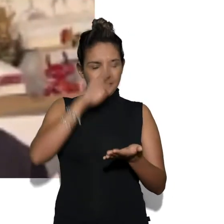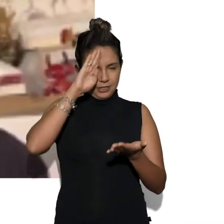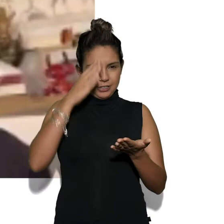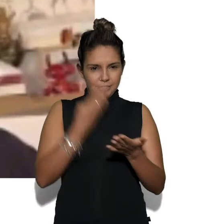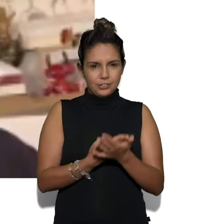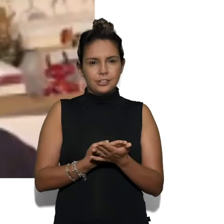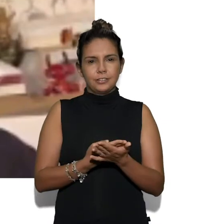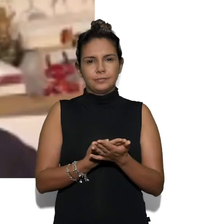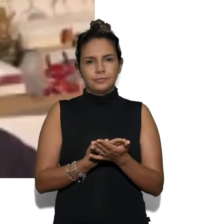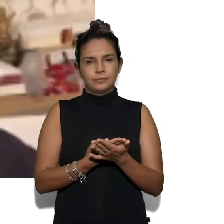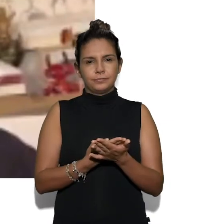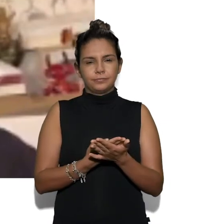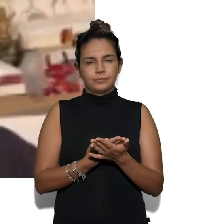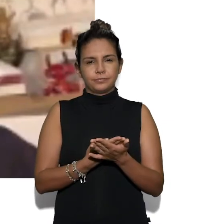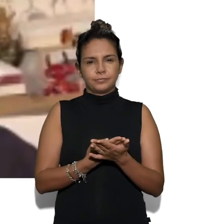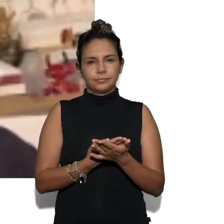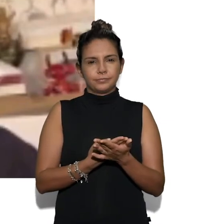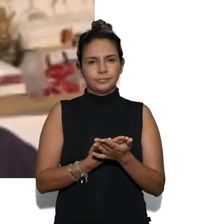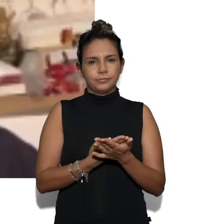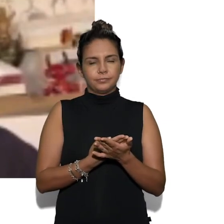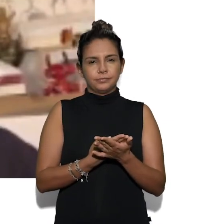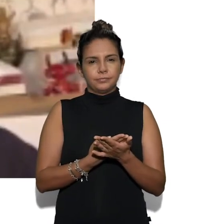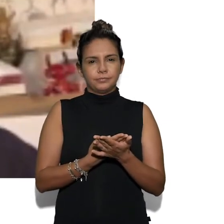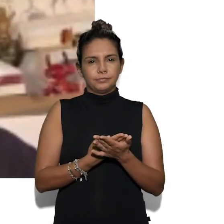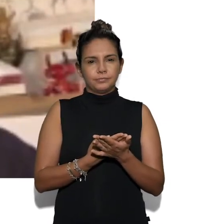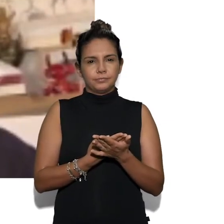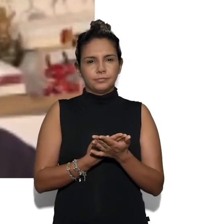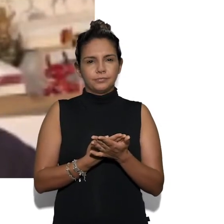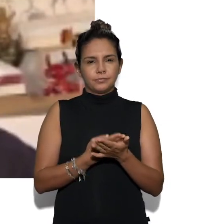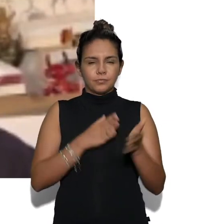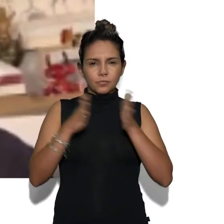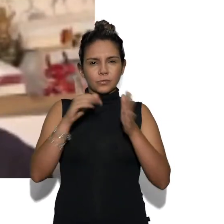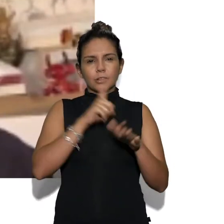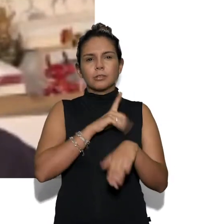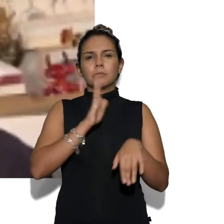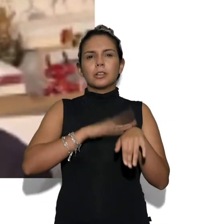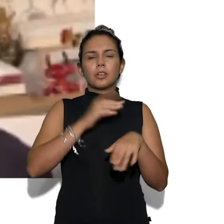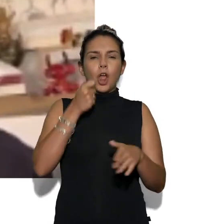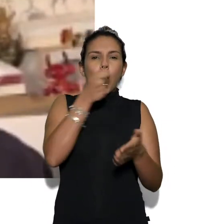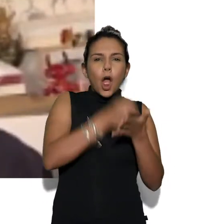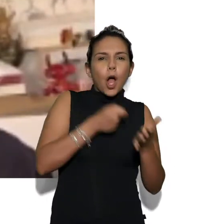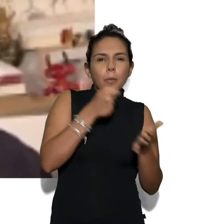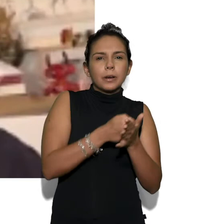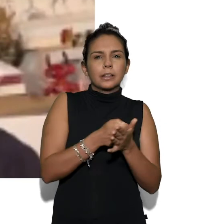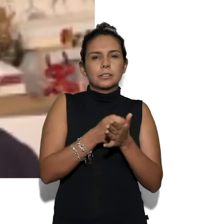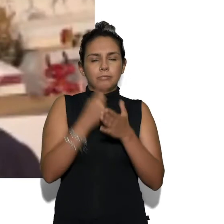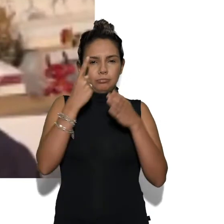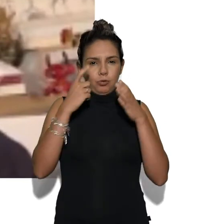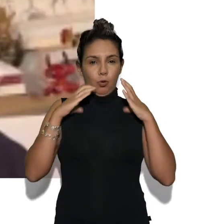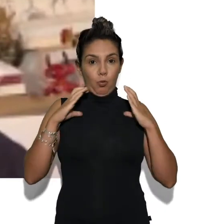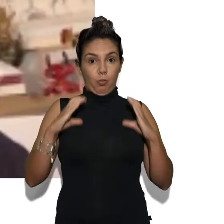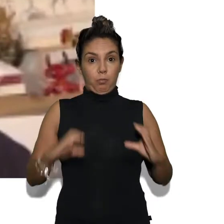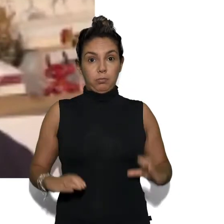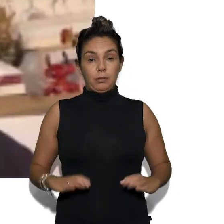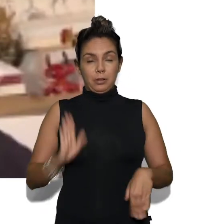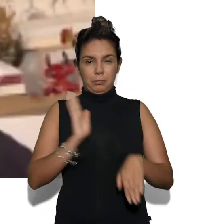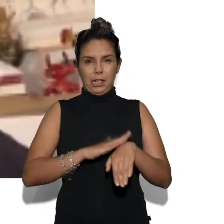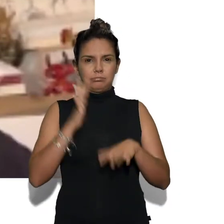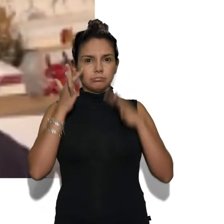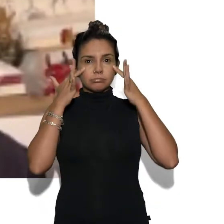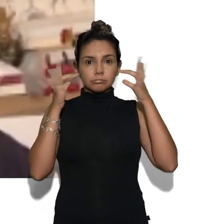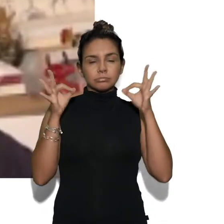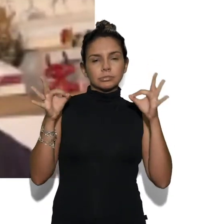gente, se acreditar, passamos a ter a obrigação de uma conduta muito mais